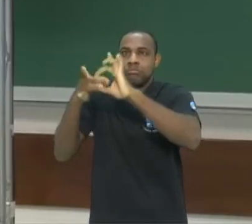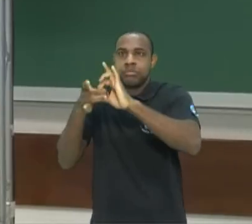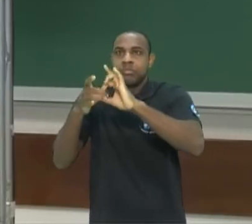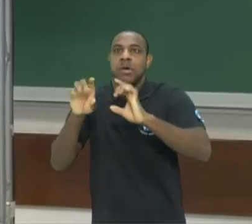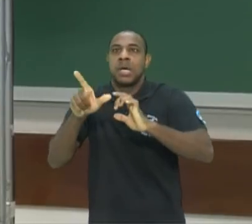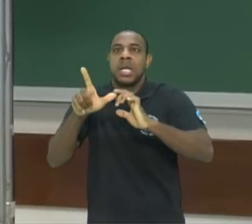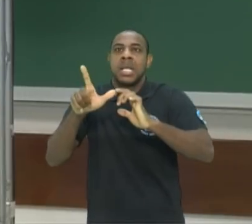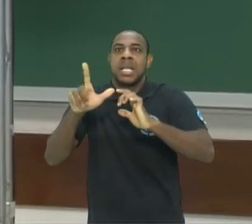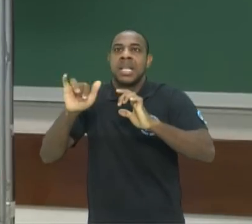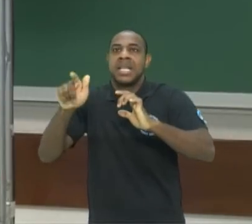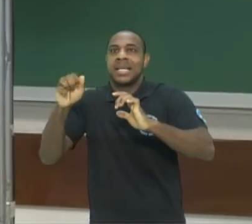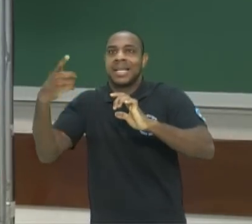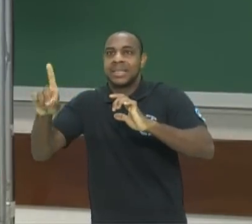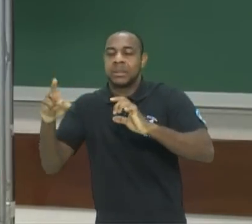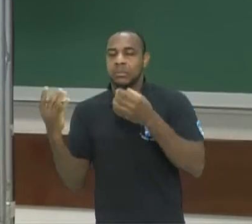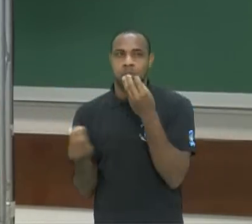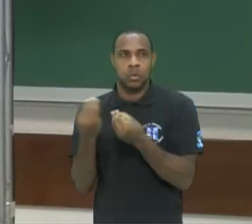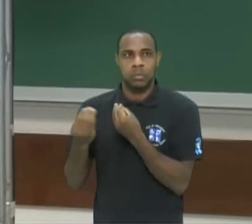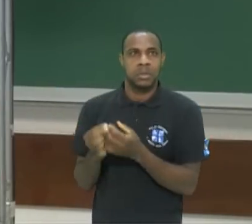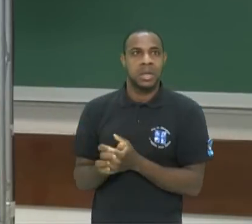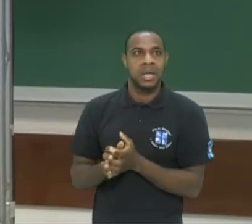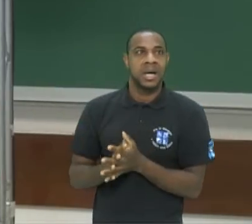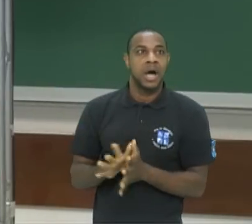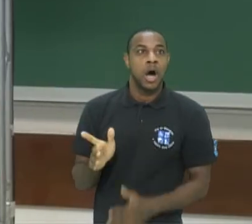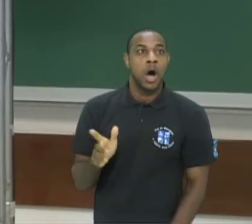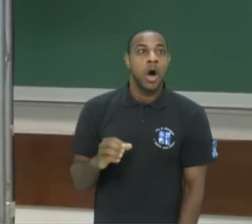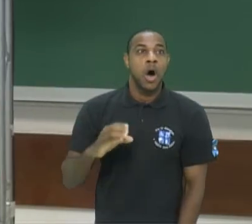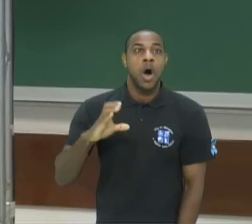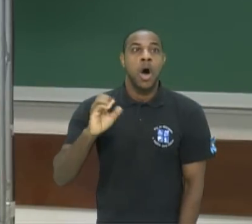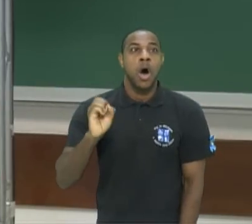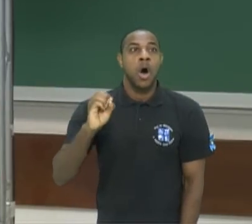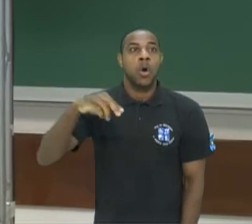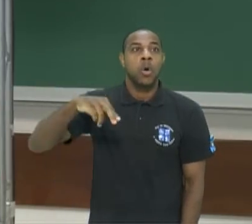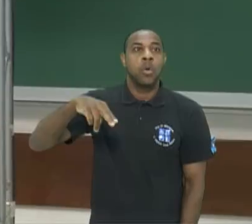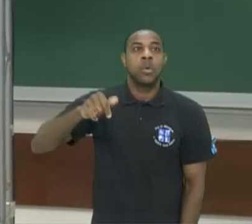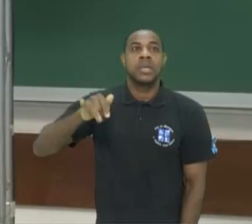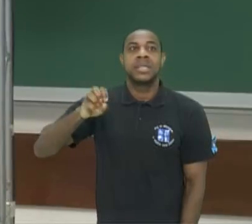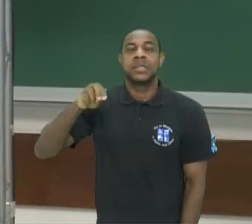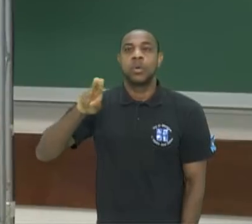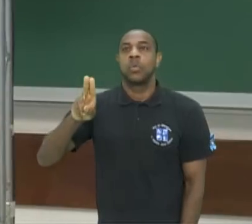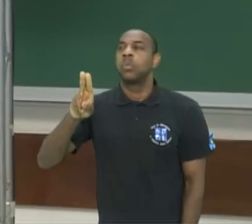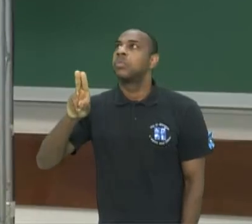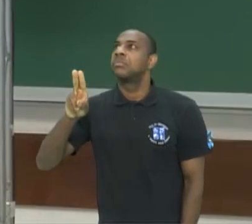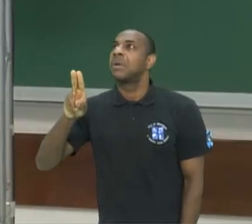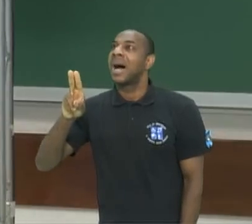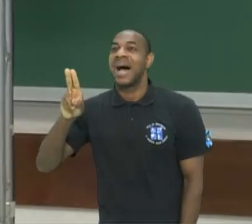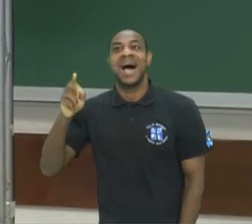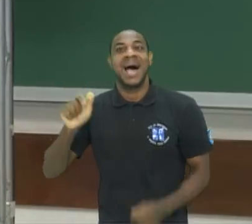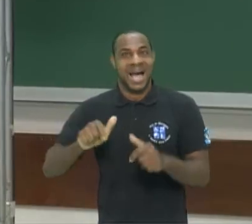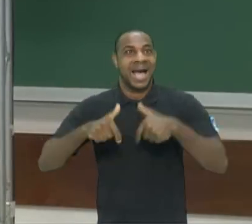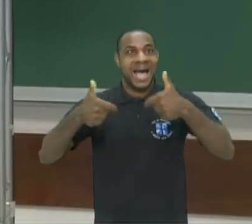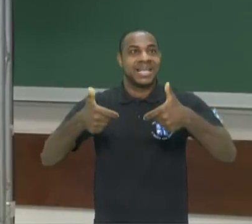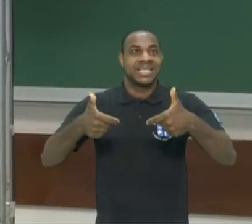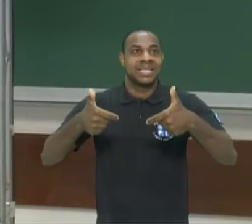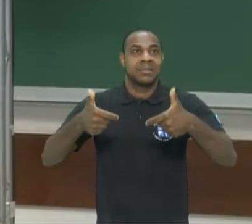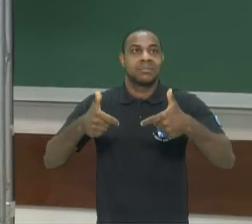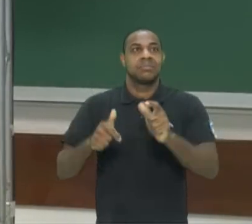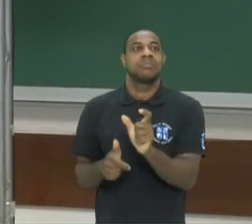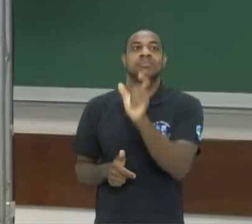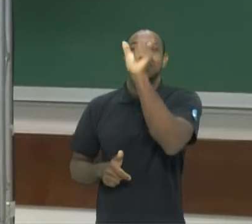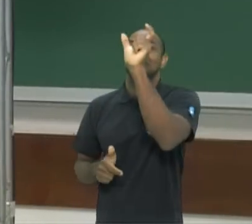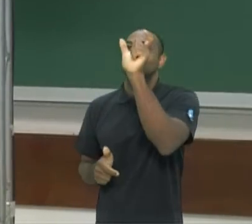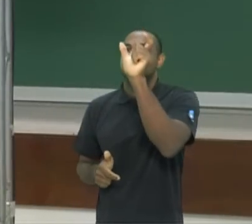vamos lá. Conquistou. Opa! Ação. Então, automaticamente, eu eliminei o nominal